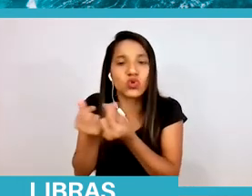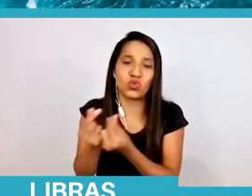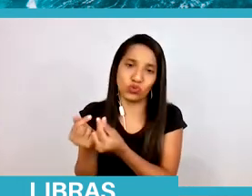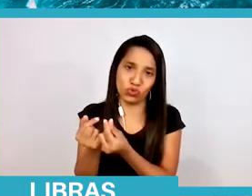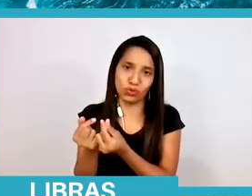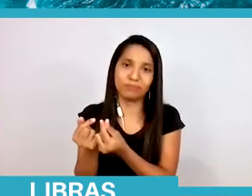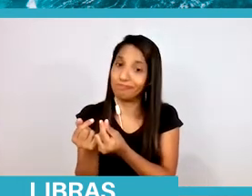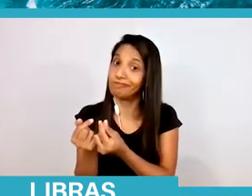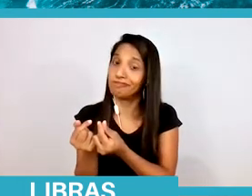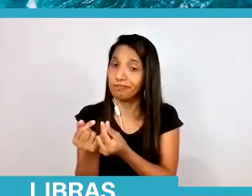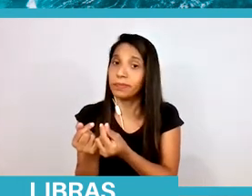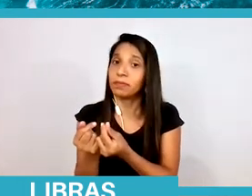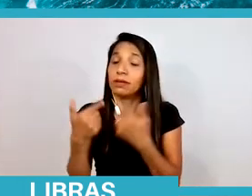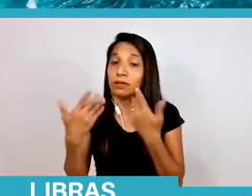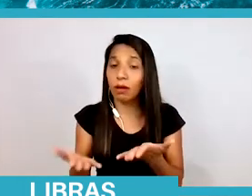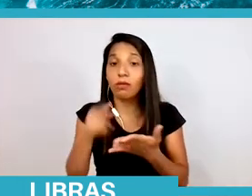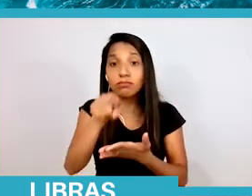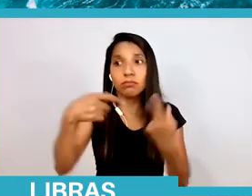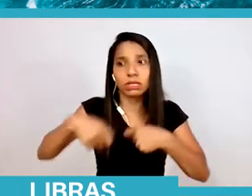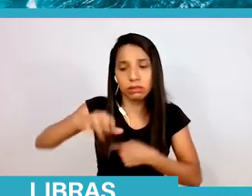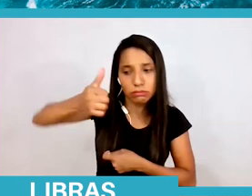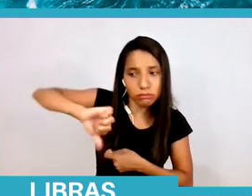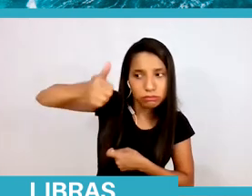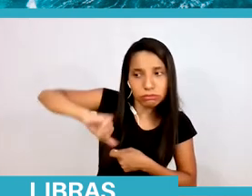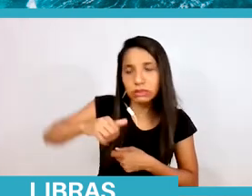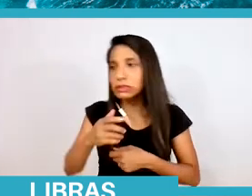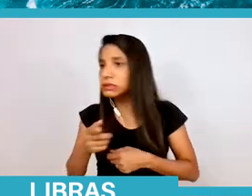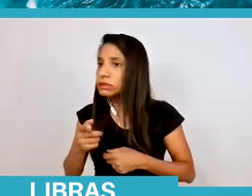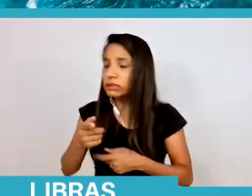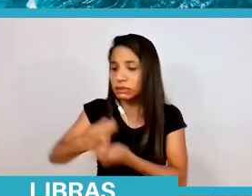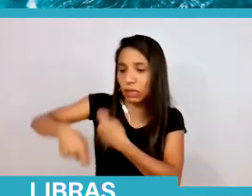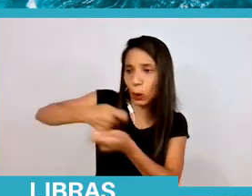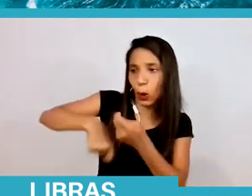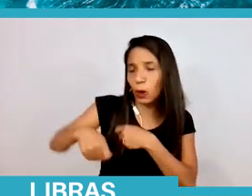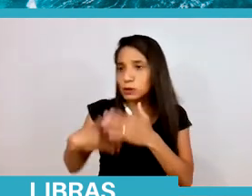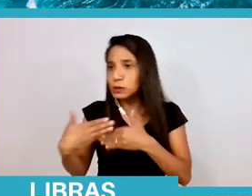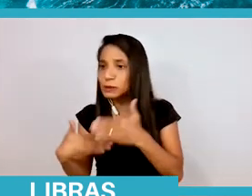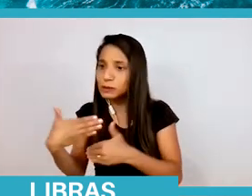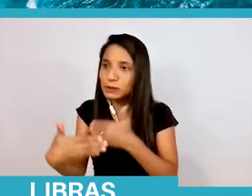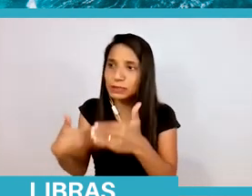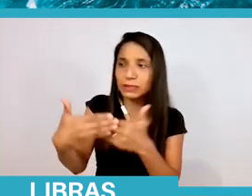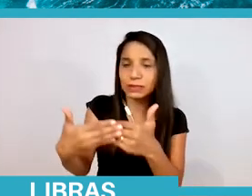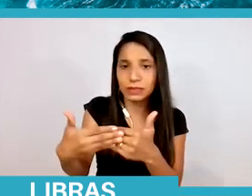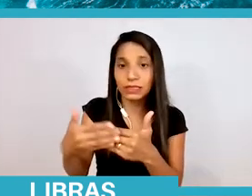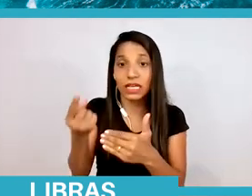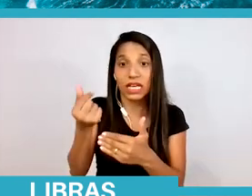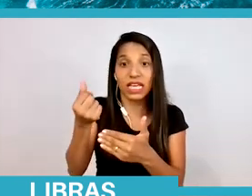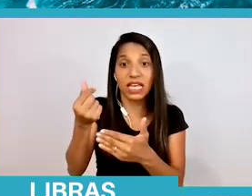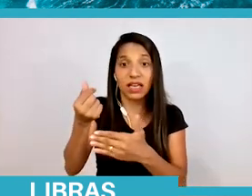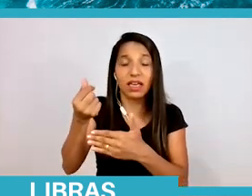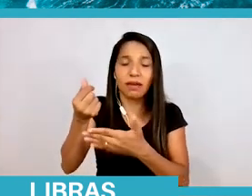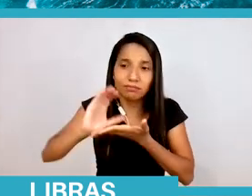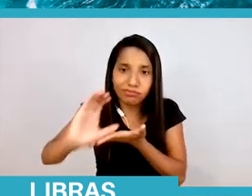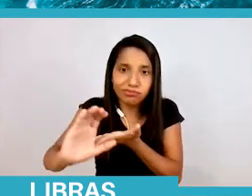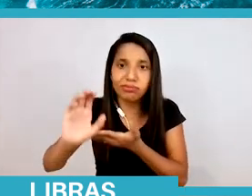vai empreender, vai estar trabalhando, criando o seu negócio dessa maneira, sem envolver investidores, sem ir atrás de